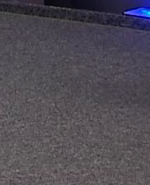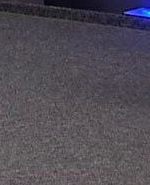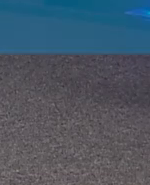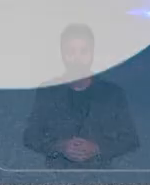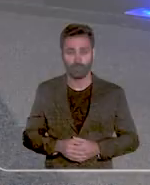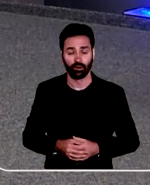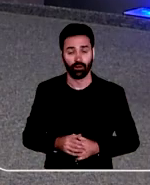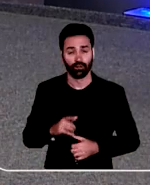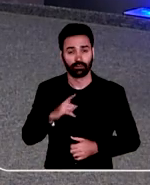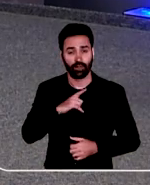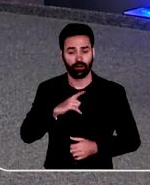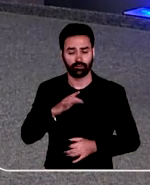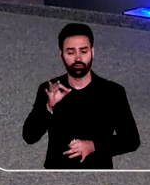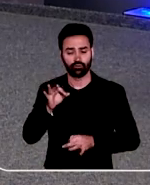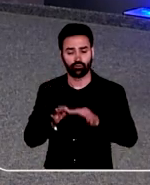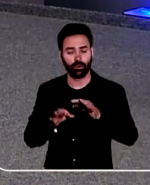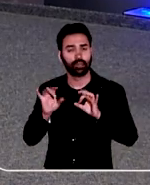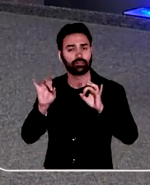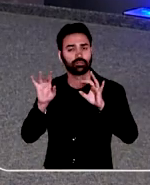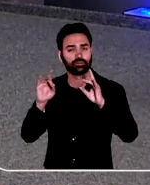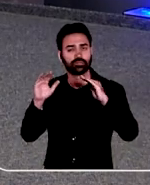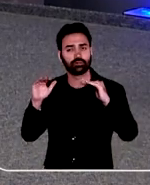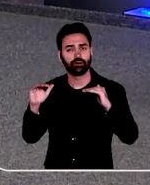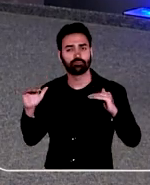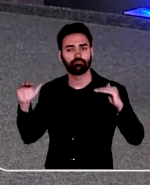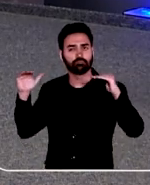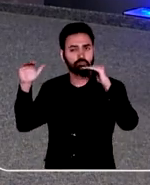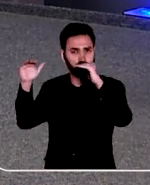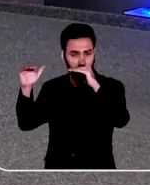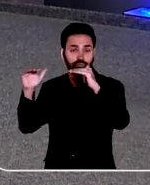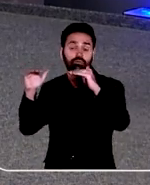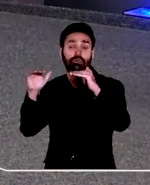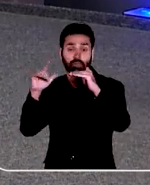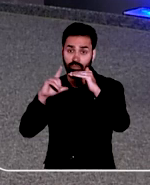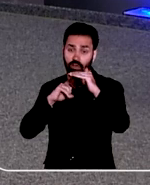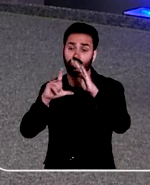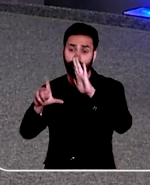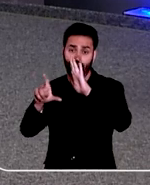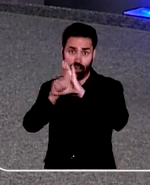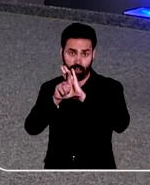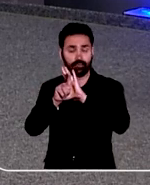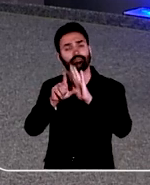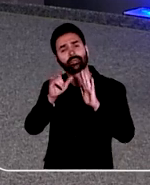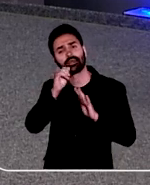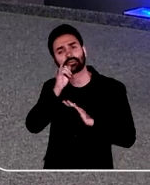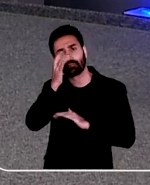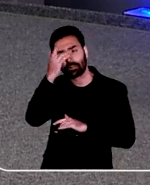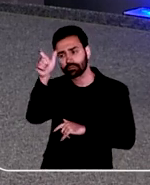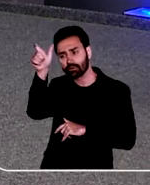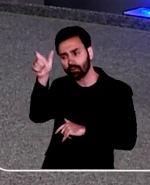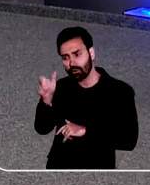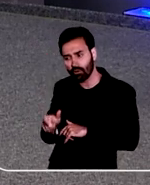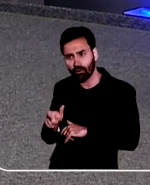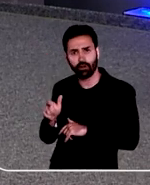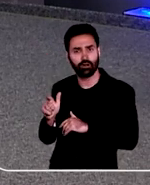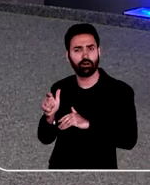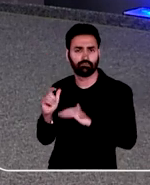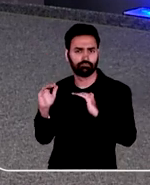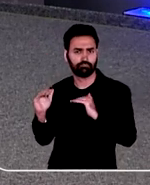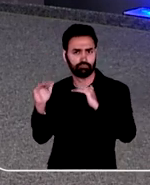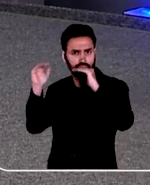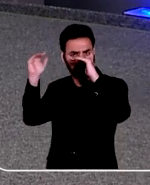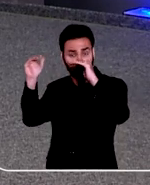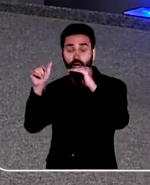agora o foro por prerrogativa de função ou foro privilegiado é a previsão legal de que